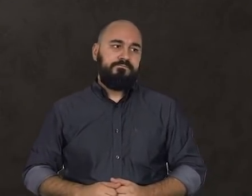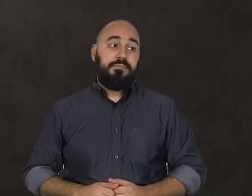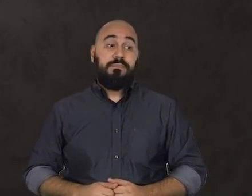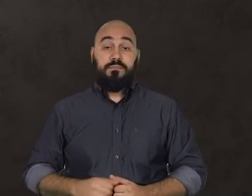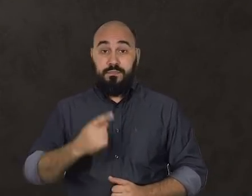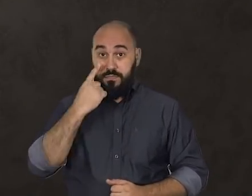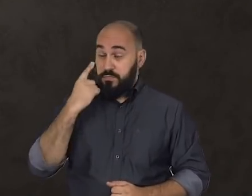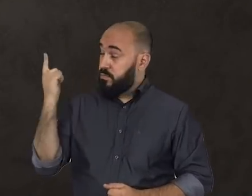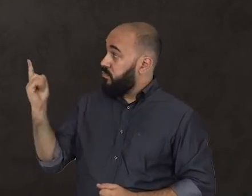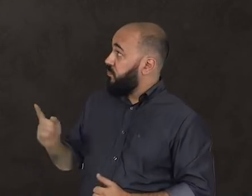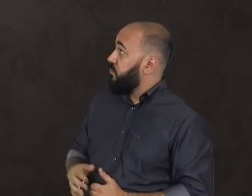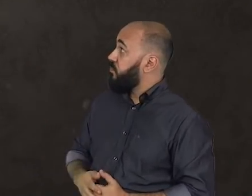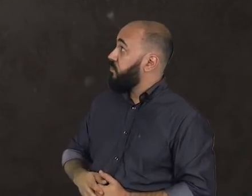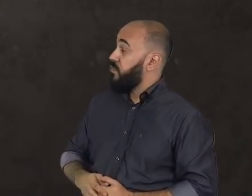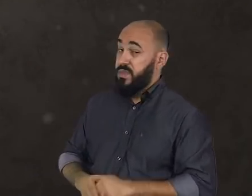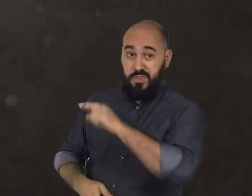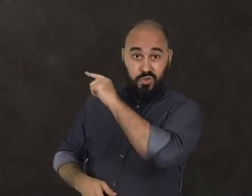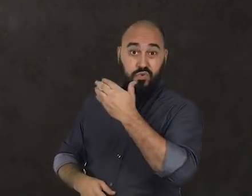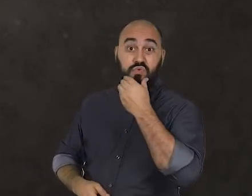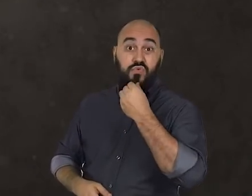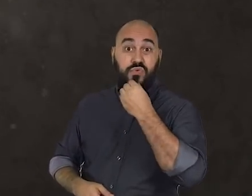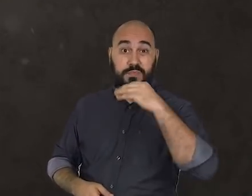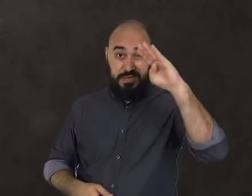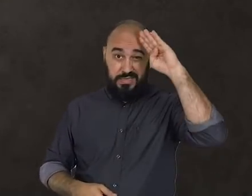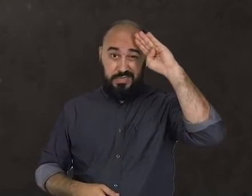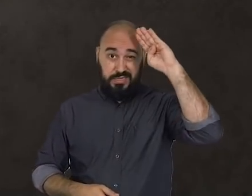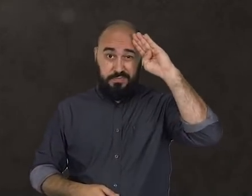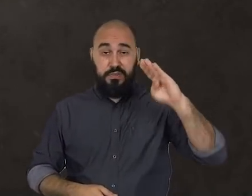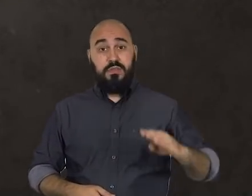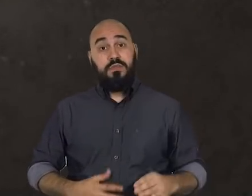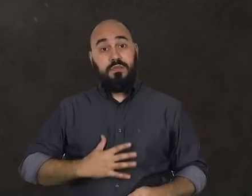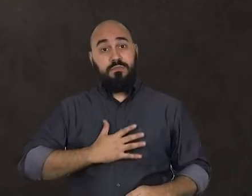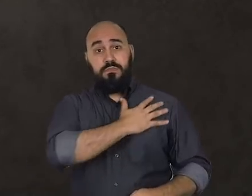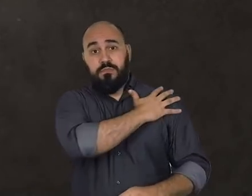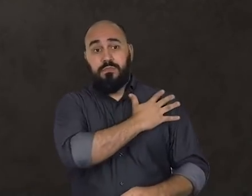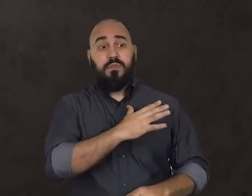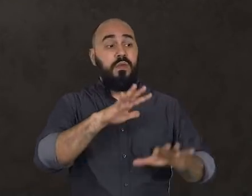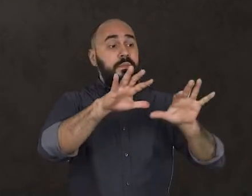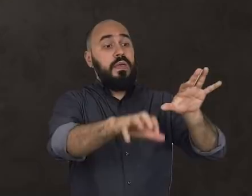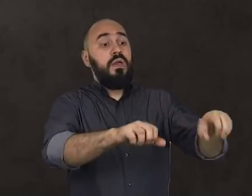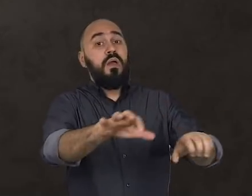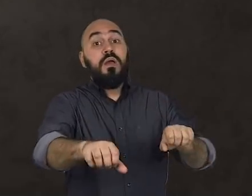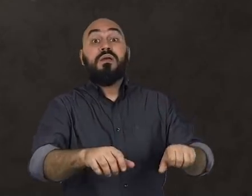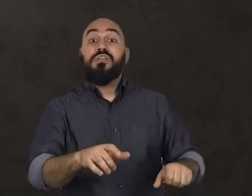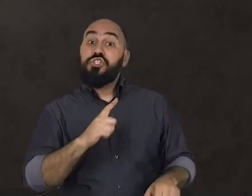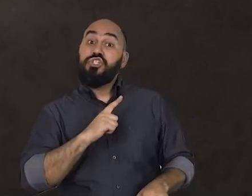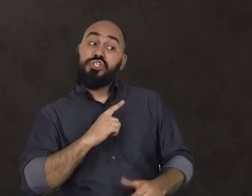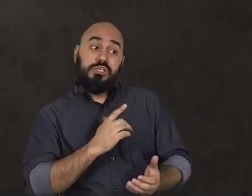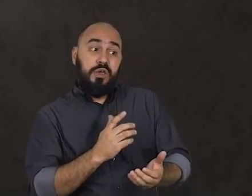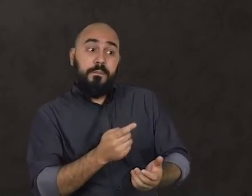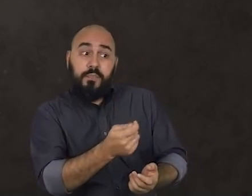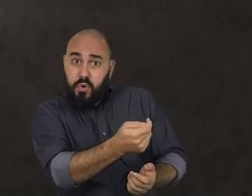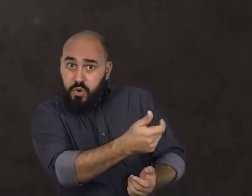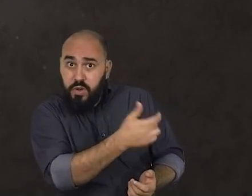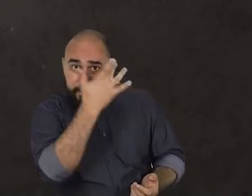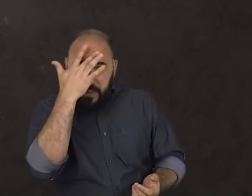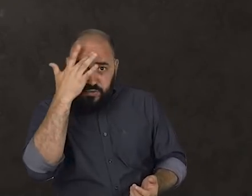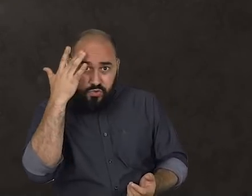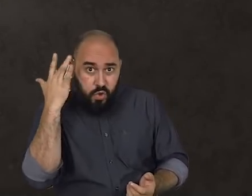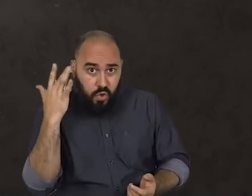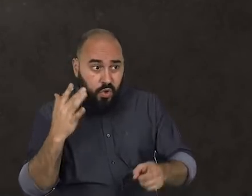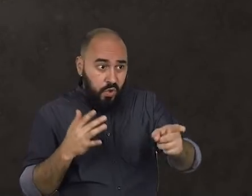Nebuzaradã, o capitão da guarda, levou para o exílio o resto do povo que ficou na cidade e os desertores